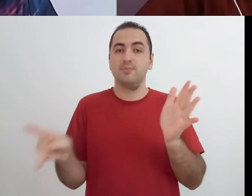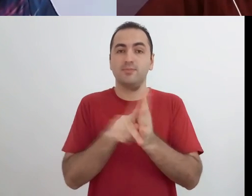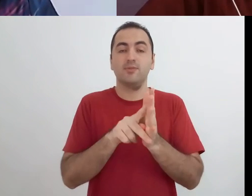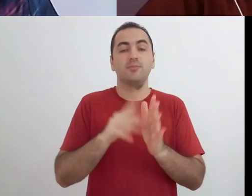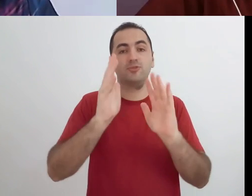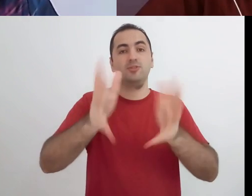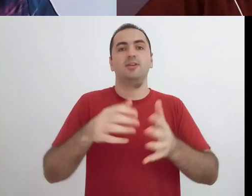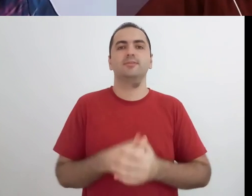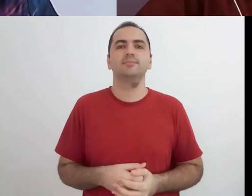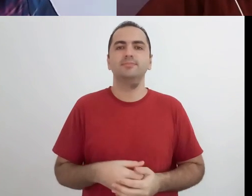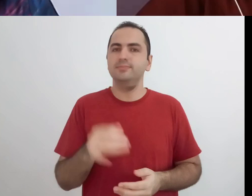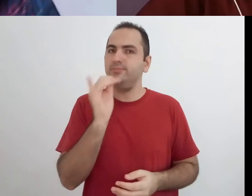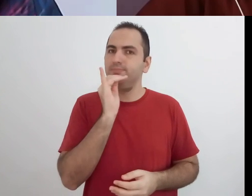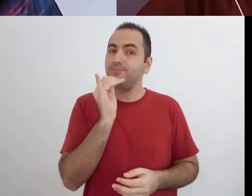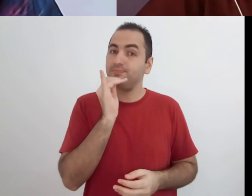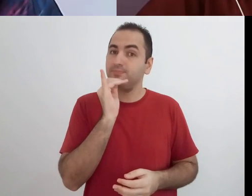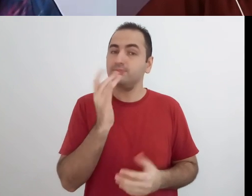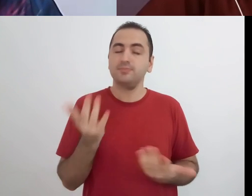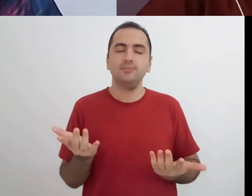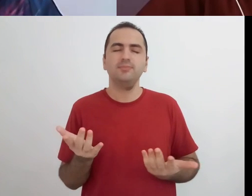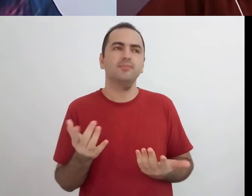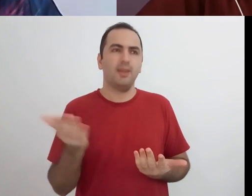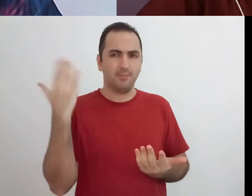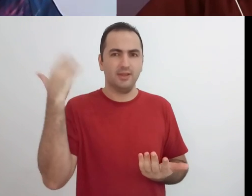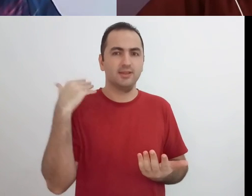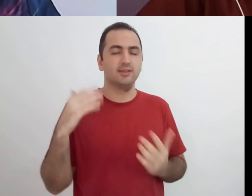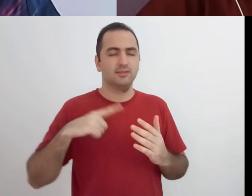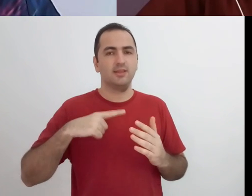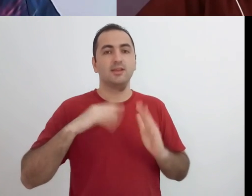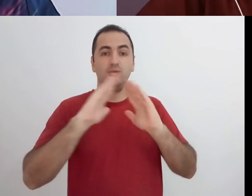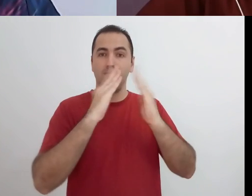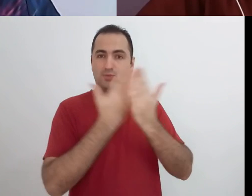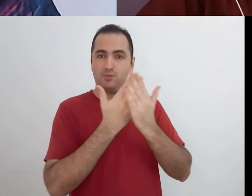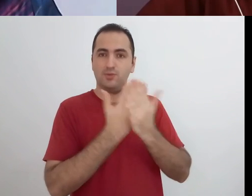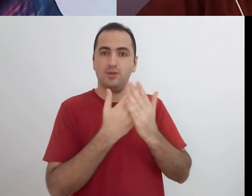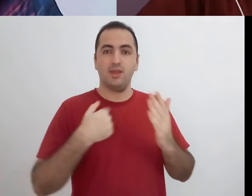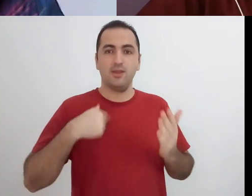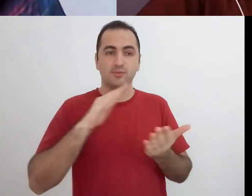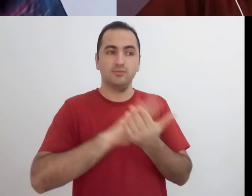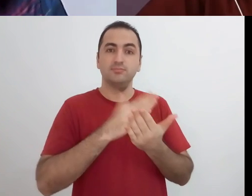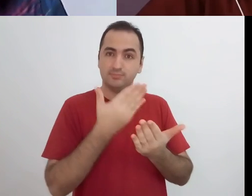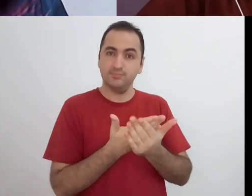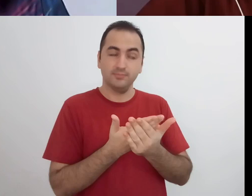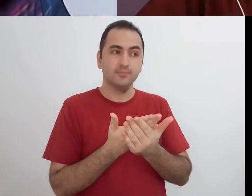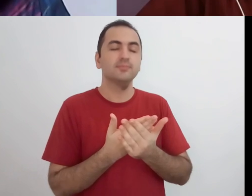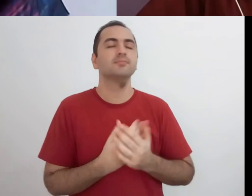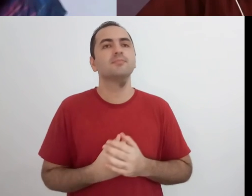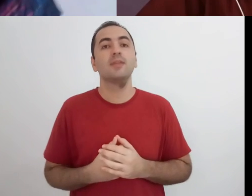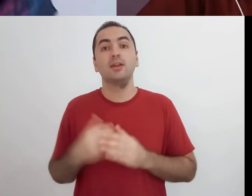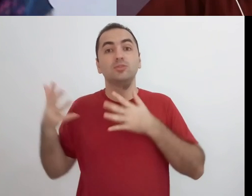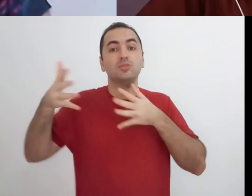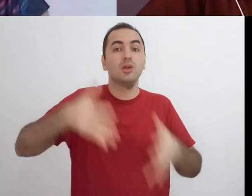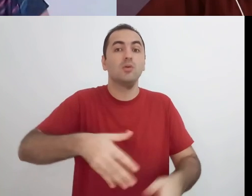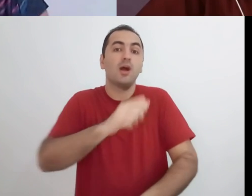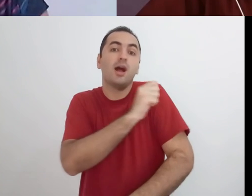na escola, às vezes, para pedir: liga para minha mãe e explica para ela isso e isso, porque eles estão